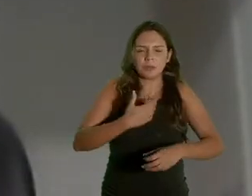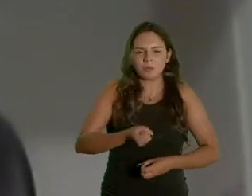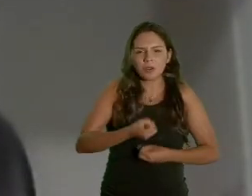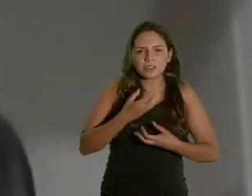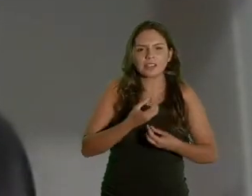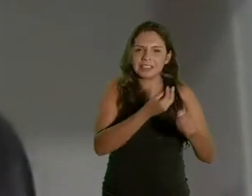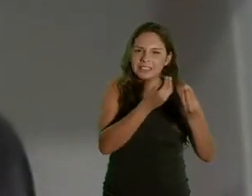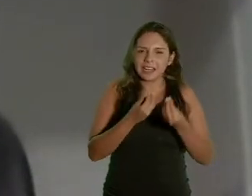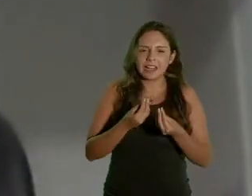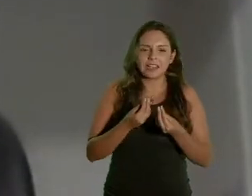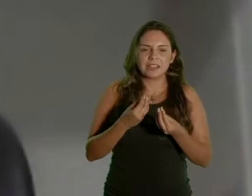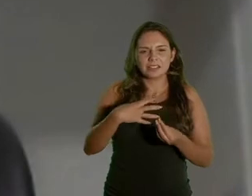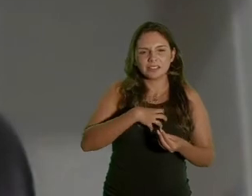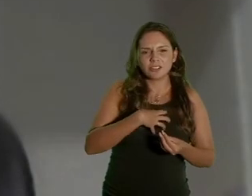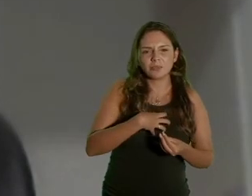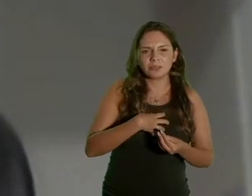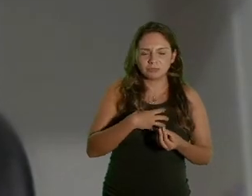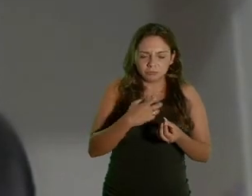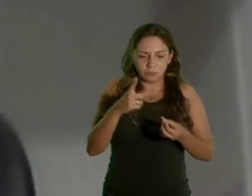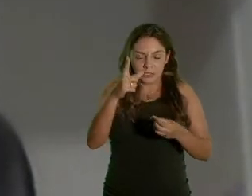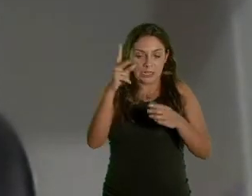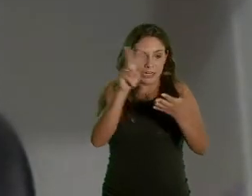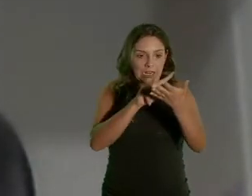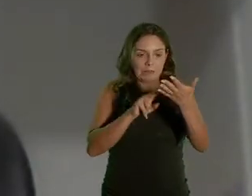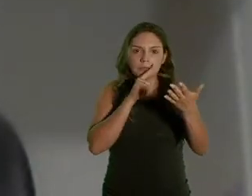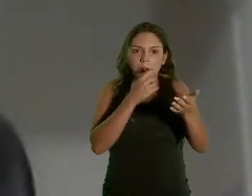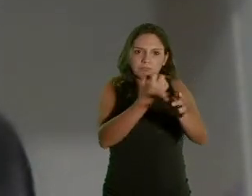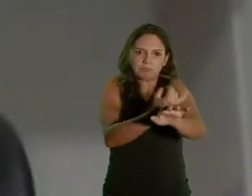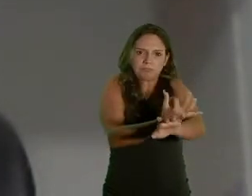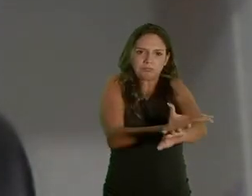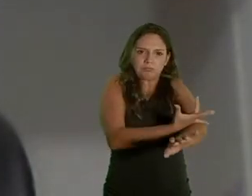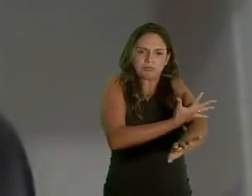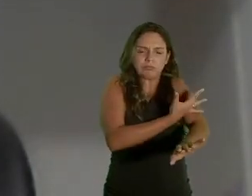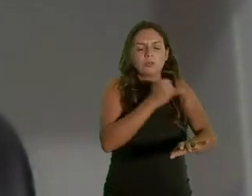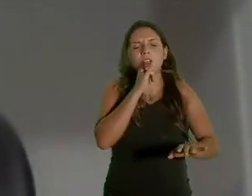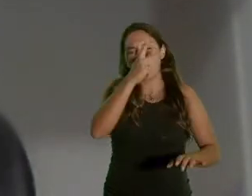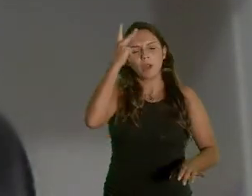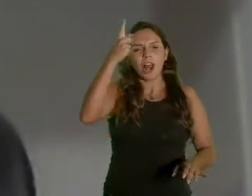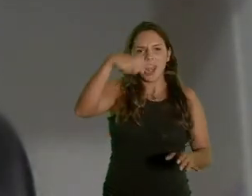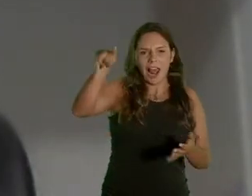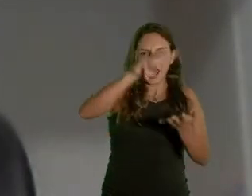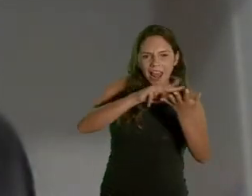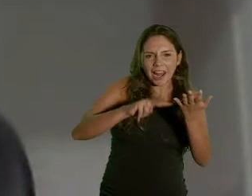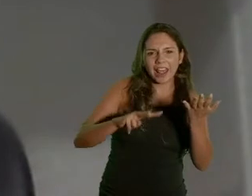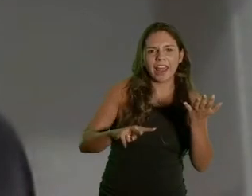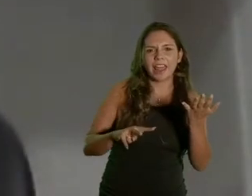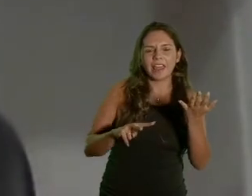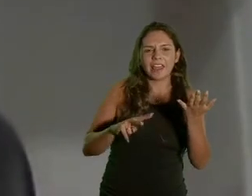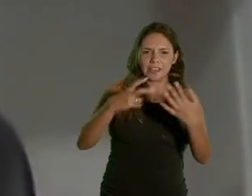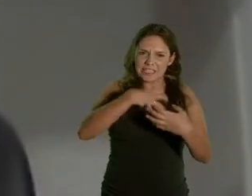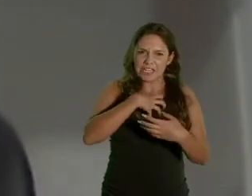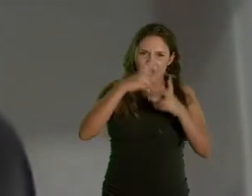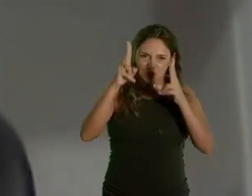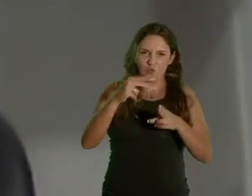traz os sentimentos à tona, e que quando eu ouço de alguém: nossa, o seu texto me tocou, eu estou passando por isso, exatamente por isso que